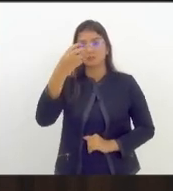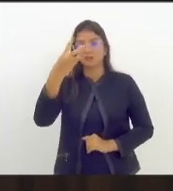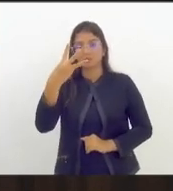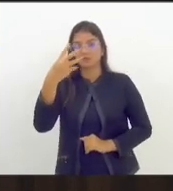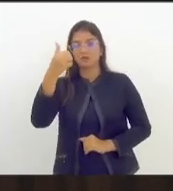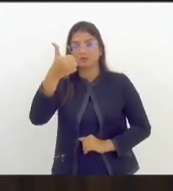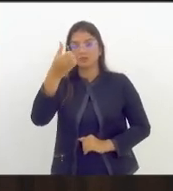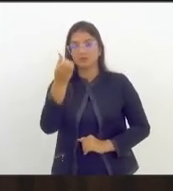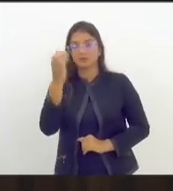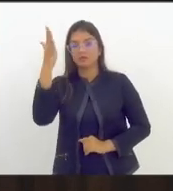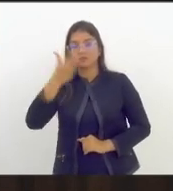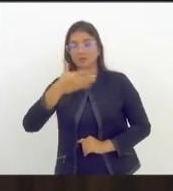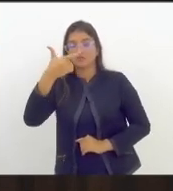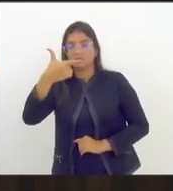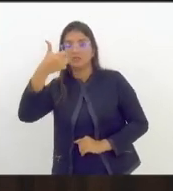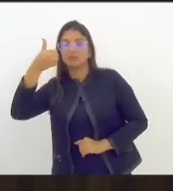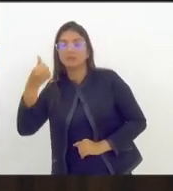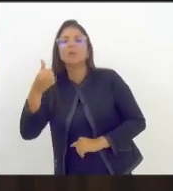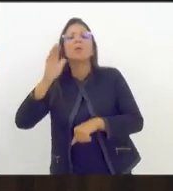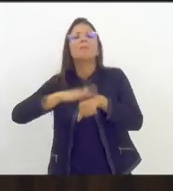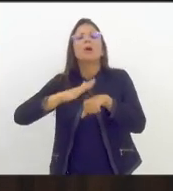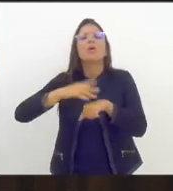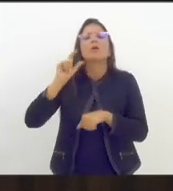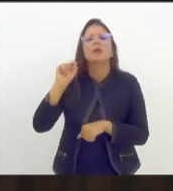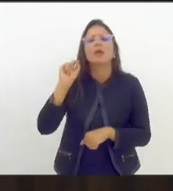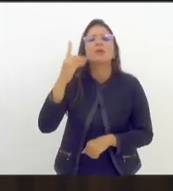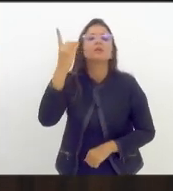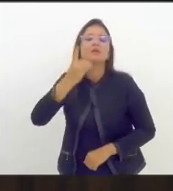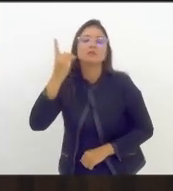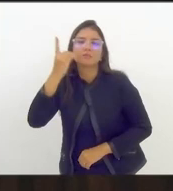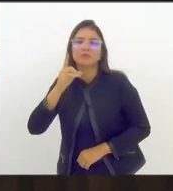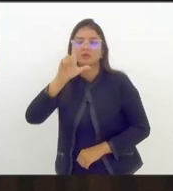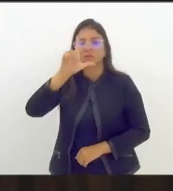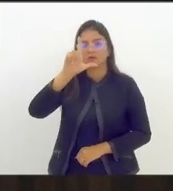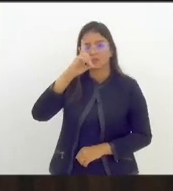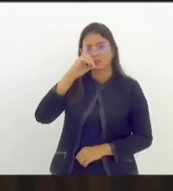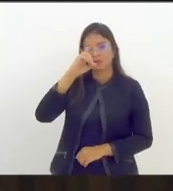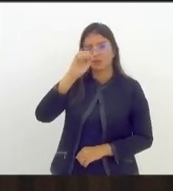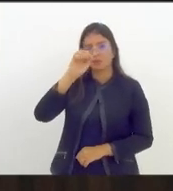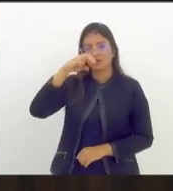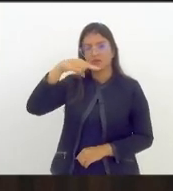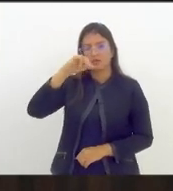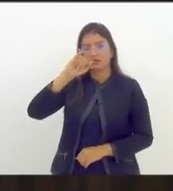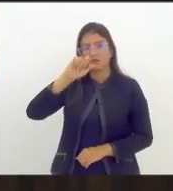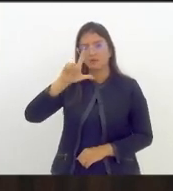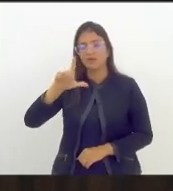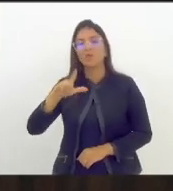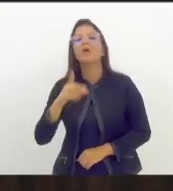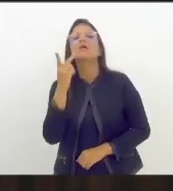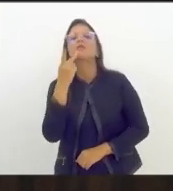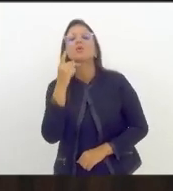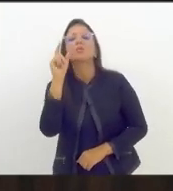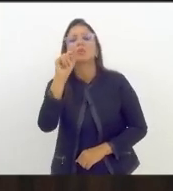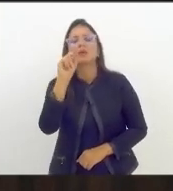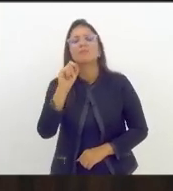21, de autoria do deputado Daniel Librelon, que altera o anexo da